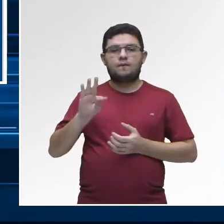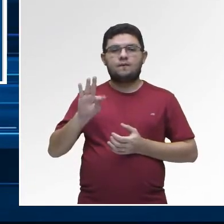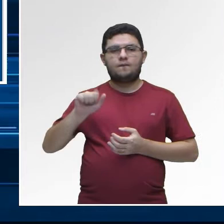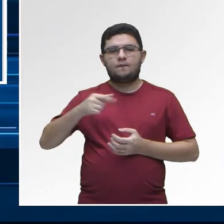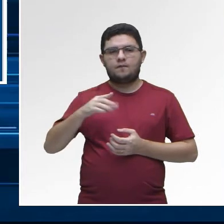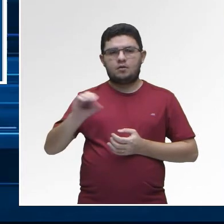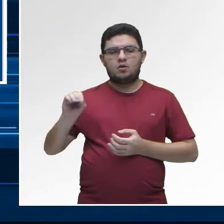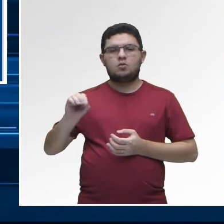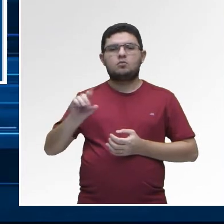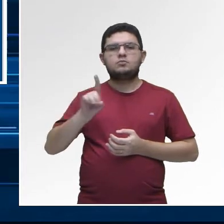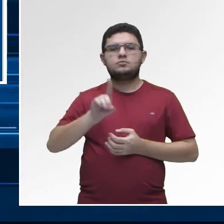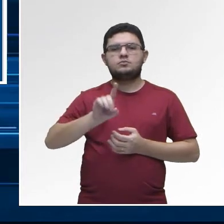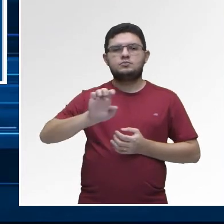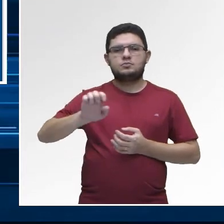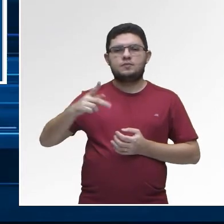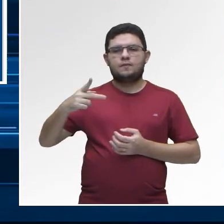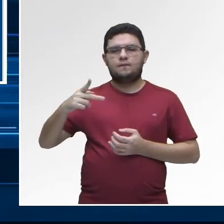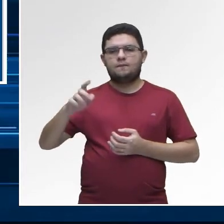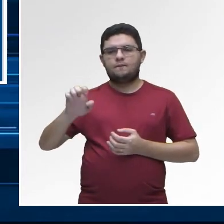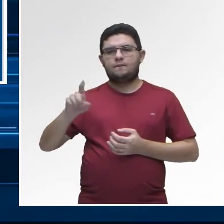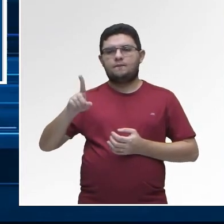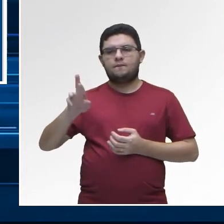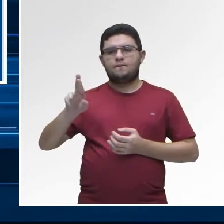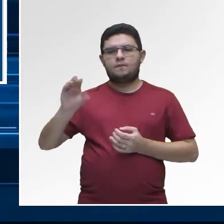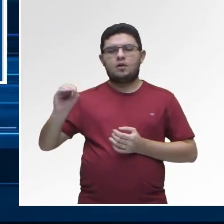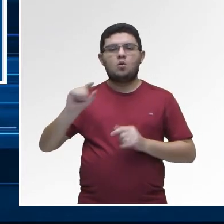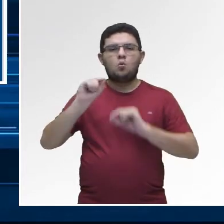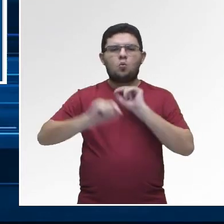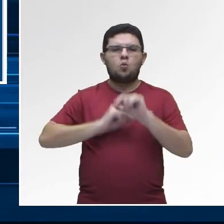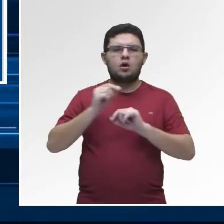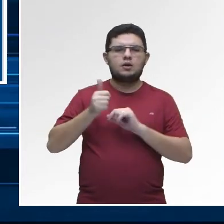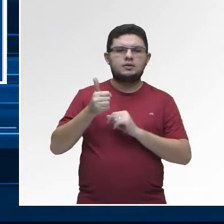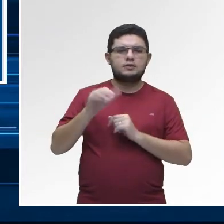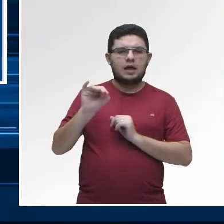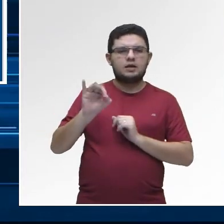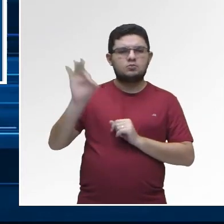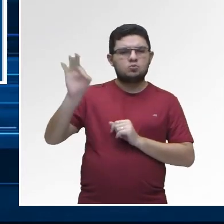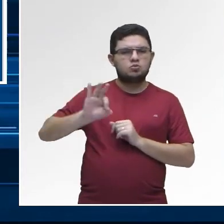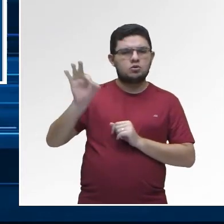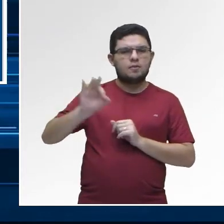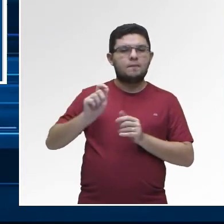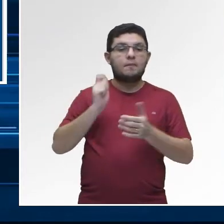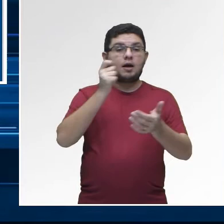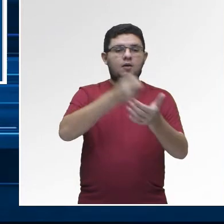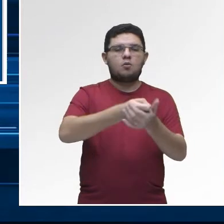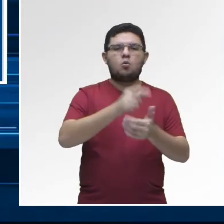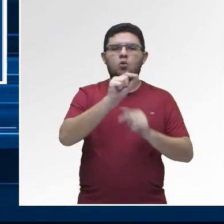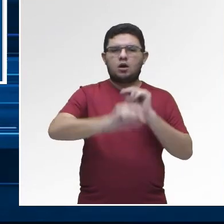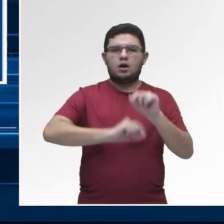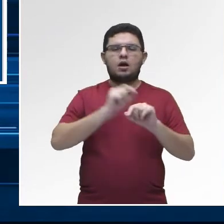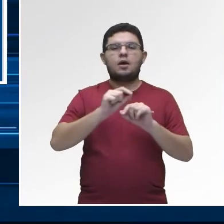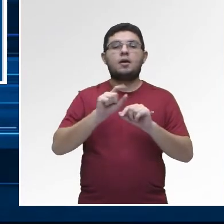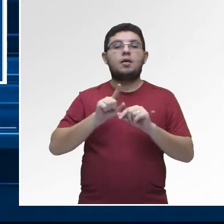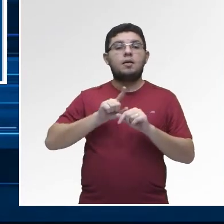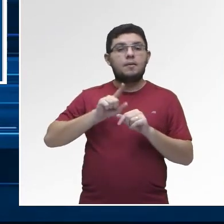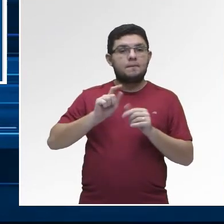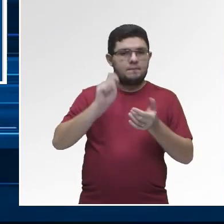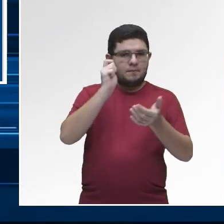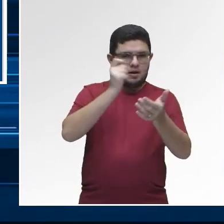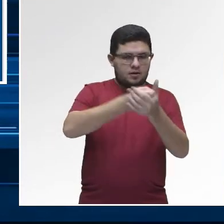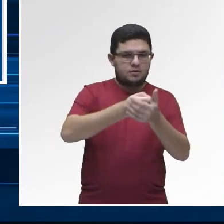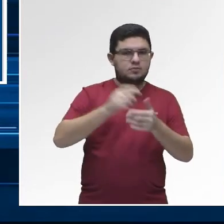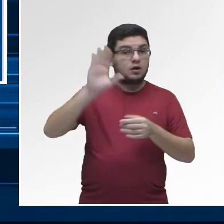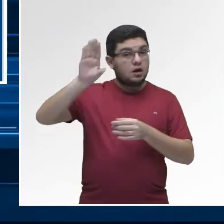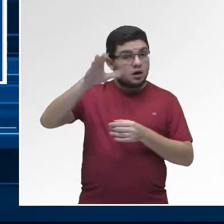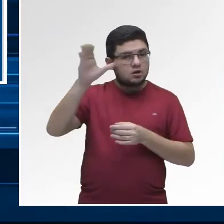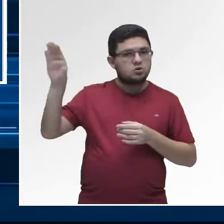de Pedro era 10% de tudo que você produzia ali para a igreja, né?